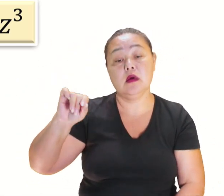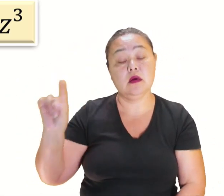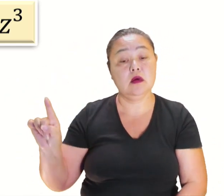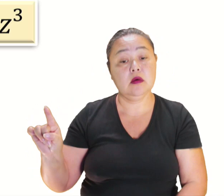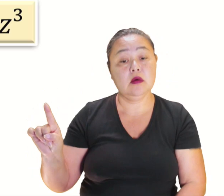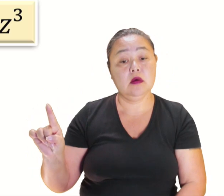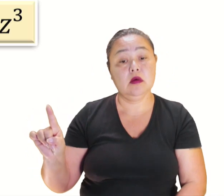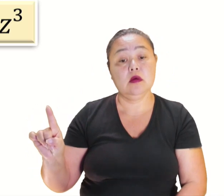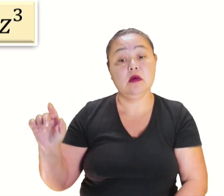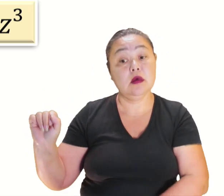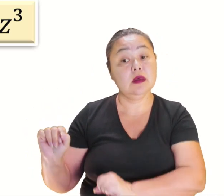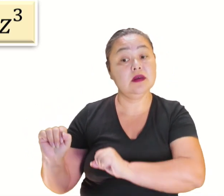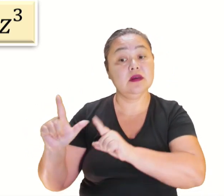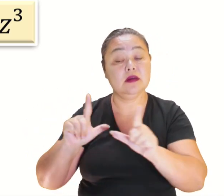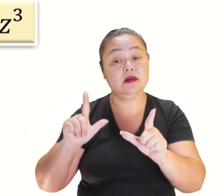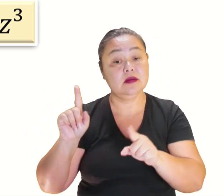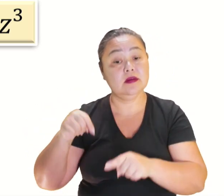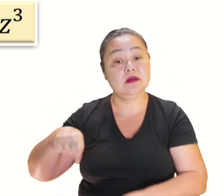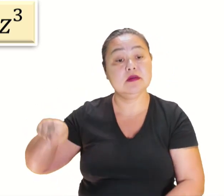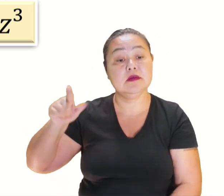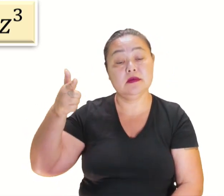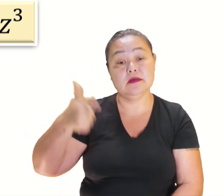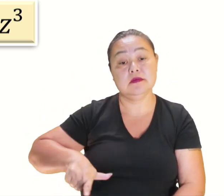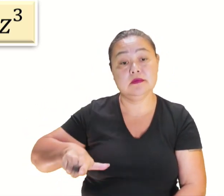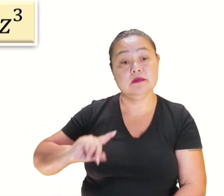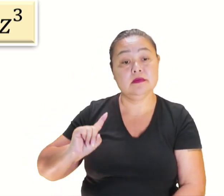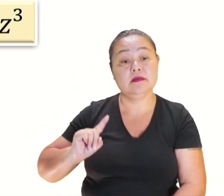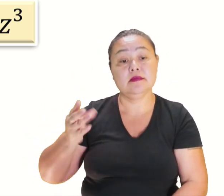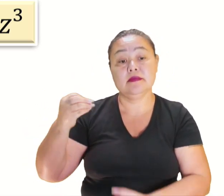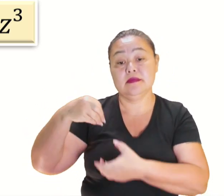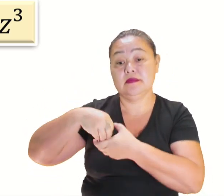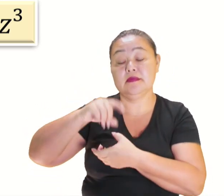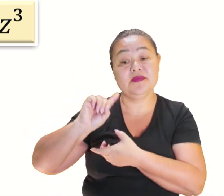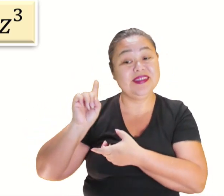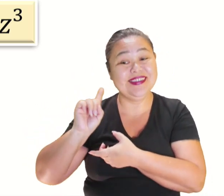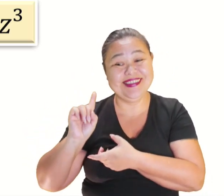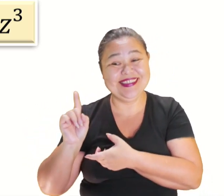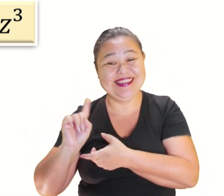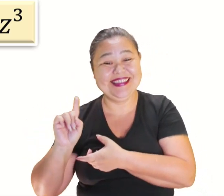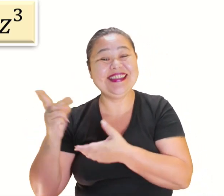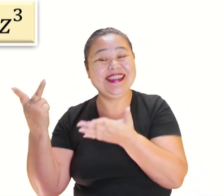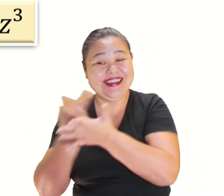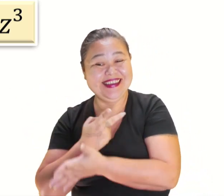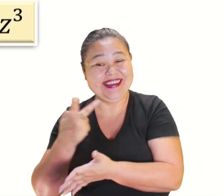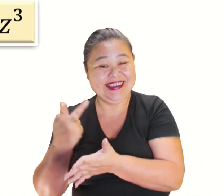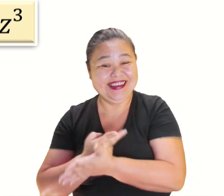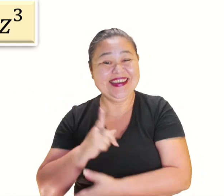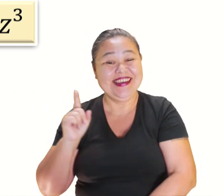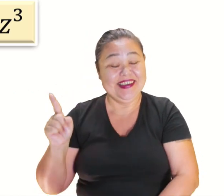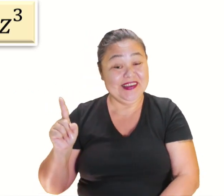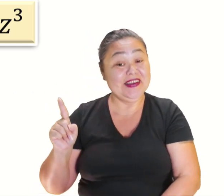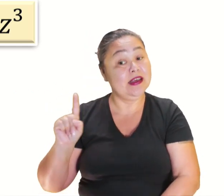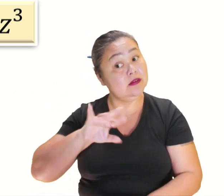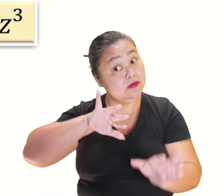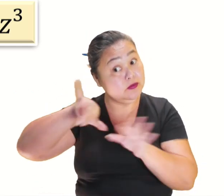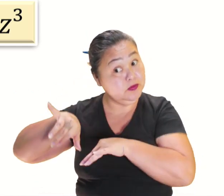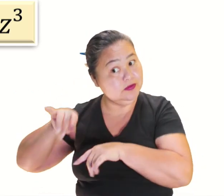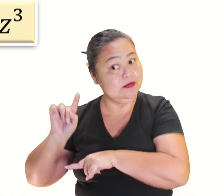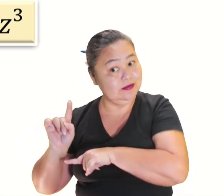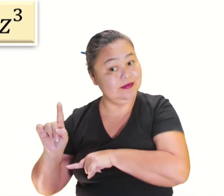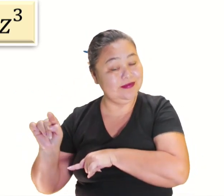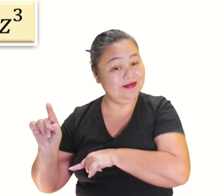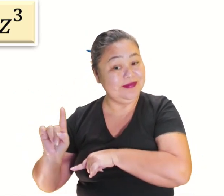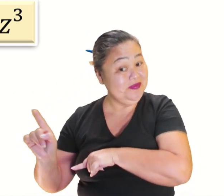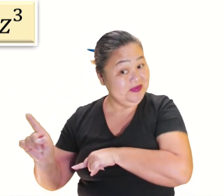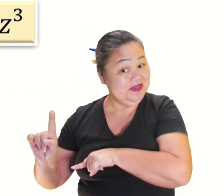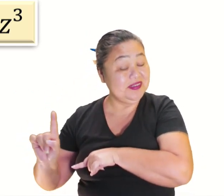está aqui no slide, mas para a gente reforçar que ele não está no lugar certo. Tá errado. Ele veio para cá, é enxerido. Enxerido.